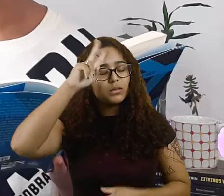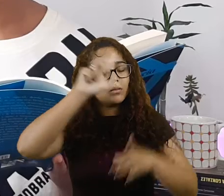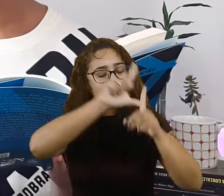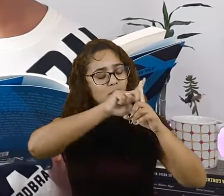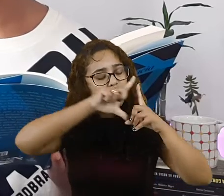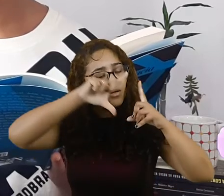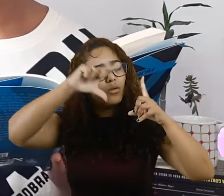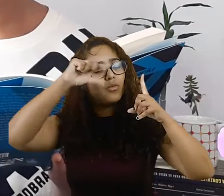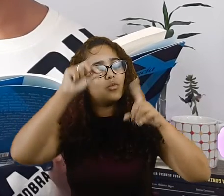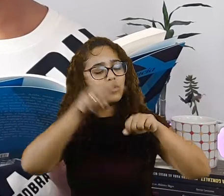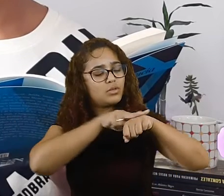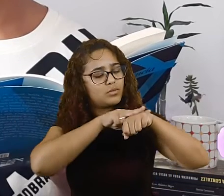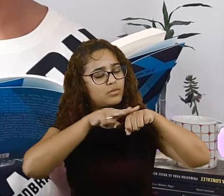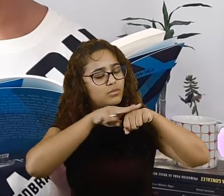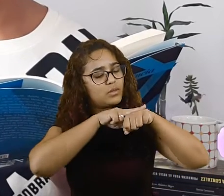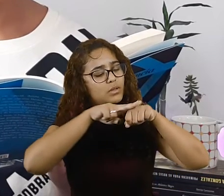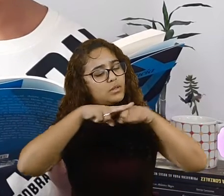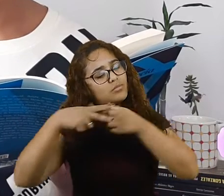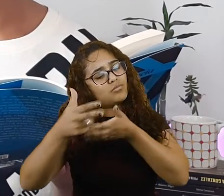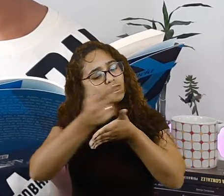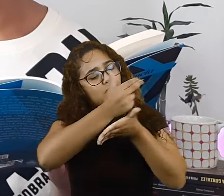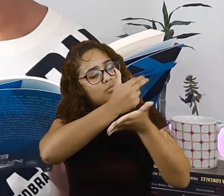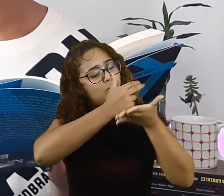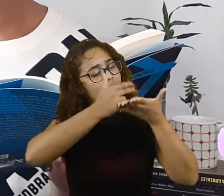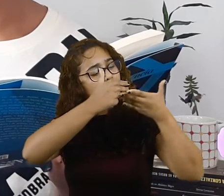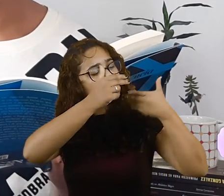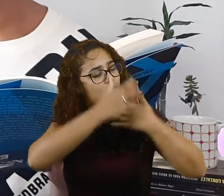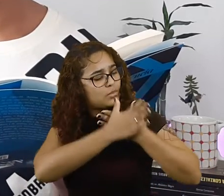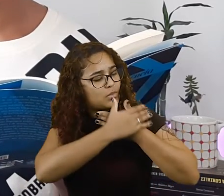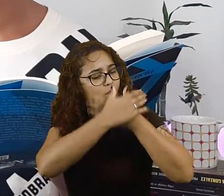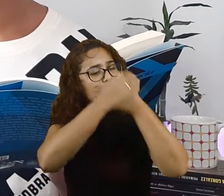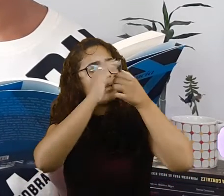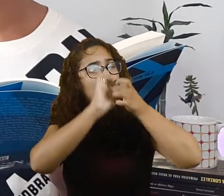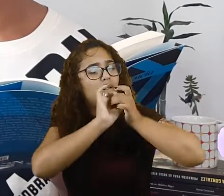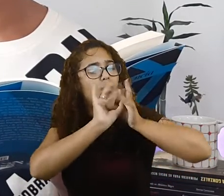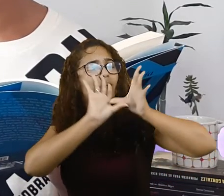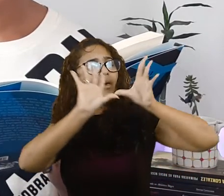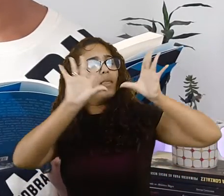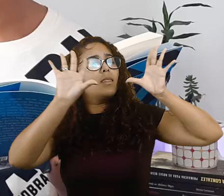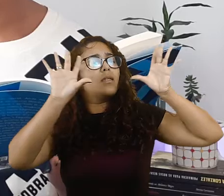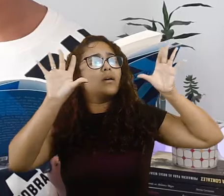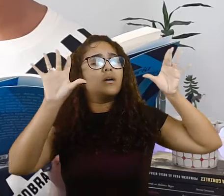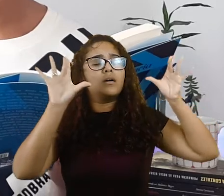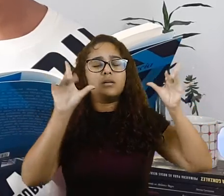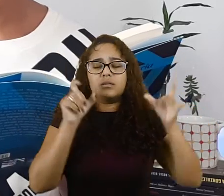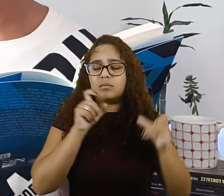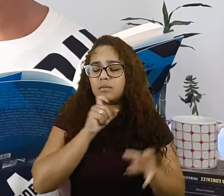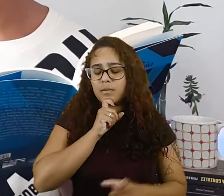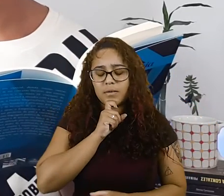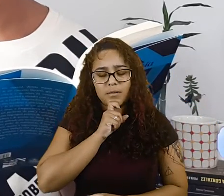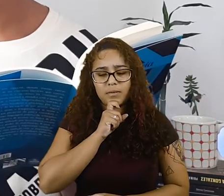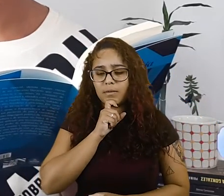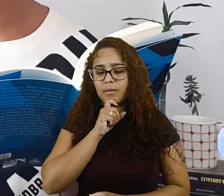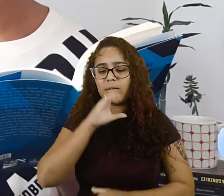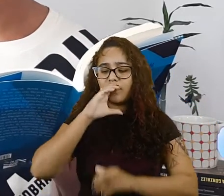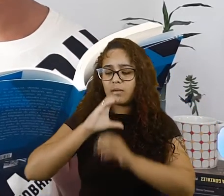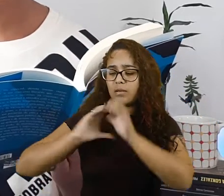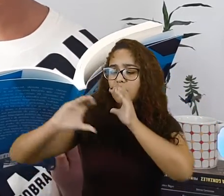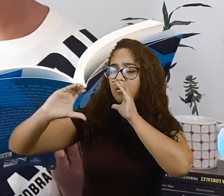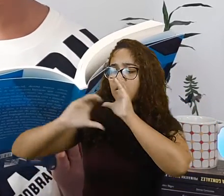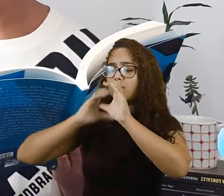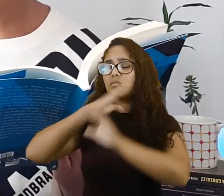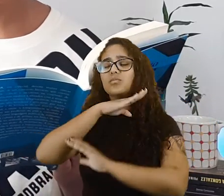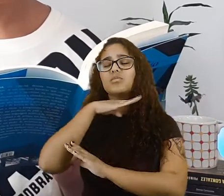esquecimento, lembre-se das folhas verdes que em cantos se dissolviam, desenhando sobre nossas asas a liberdade forjada e